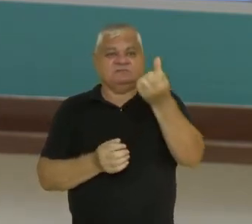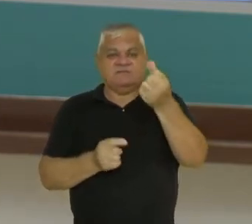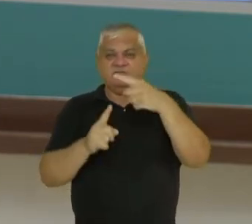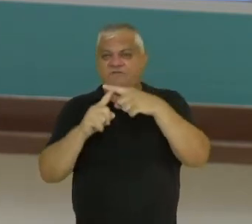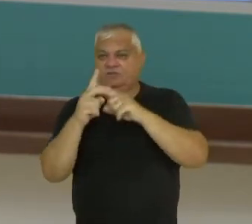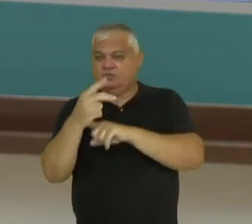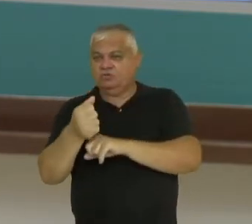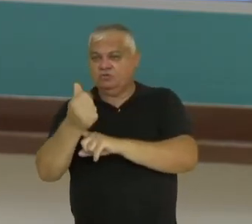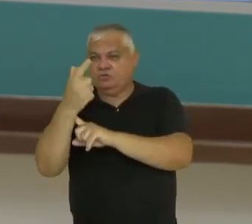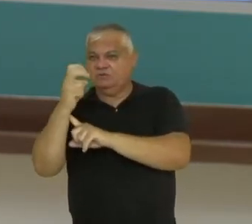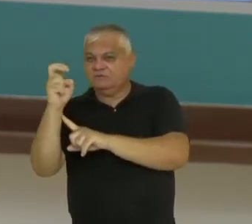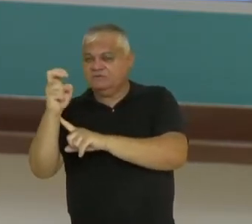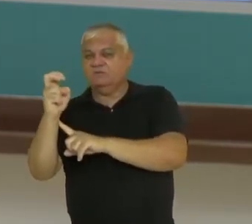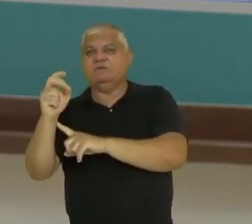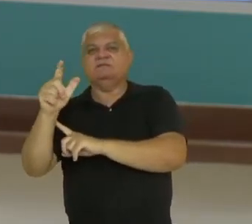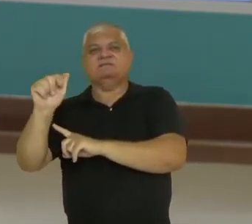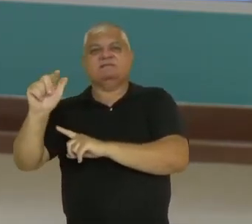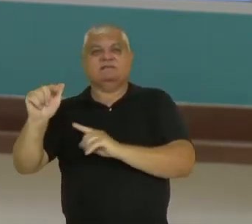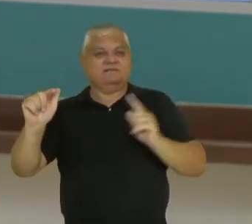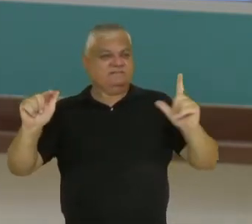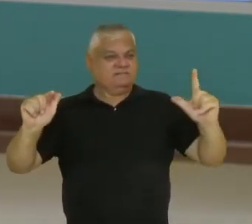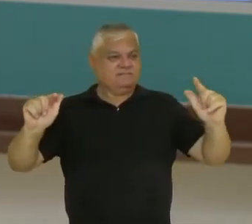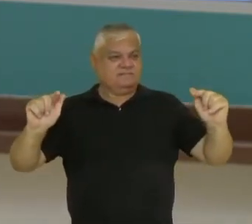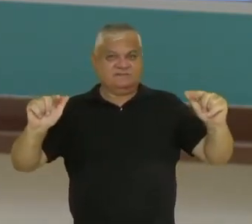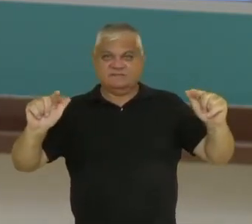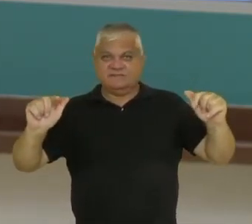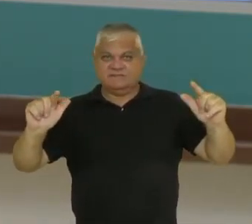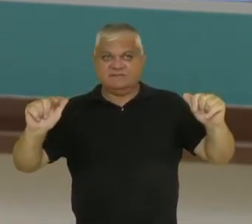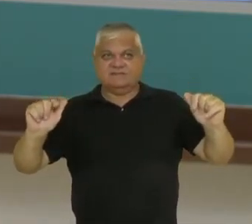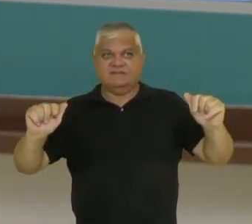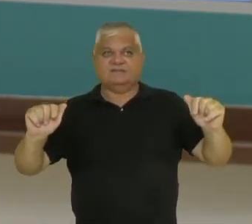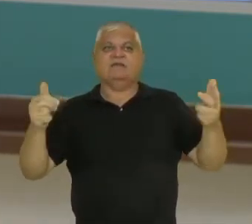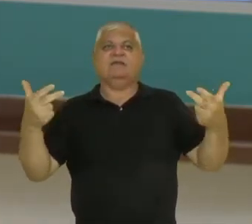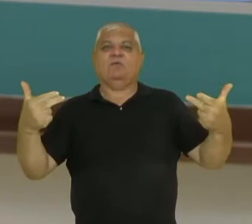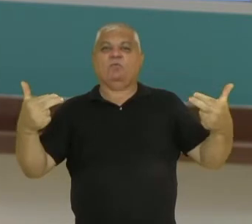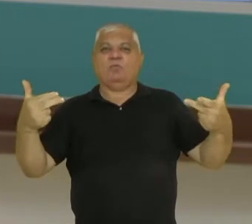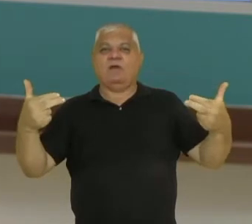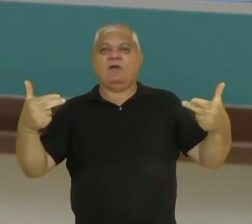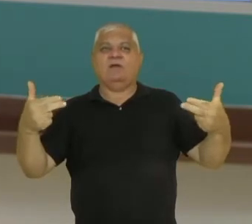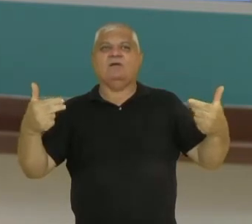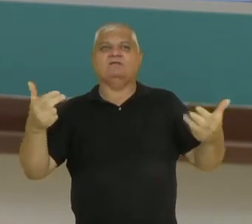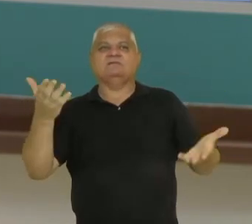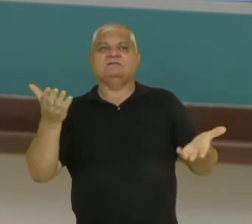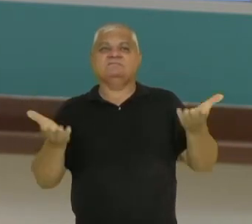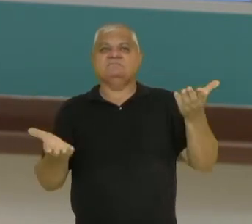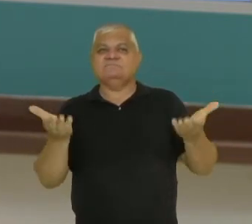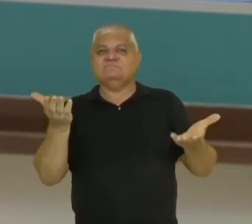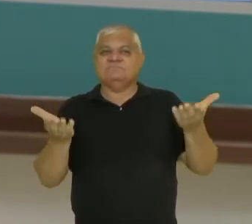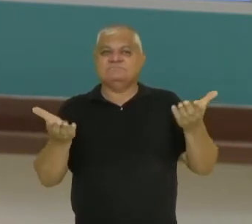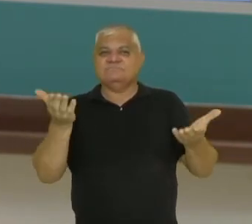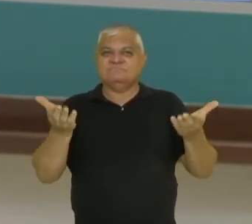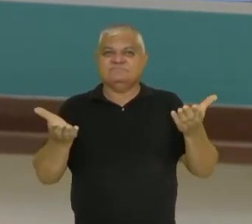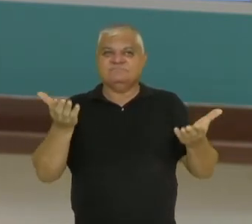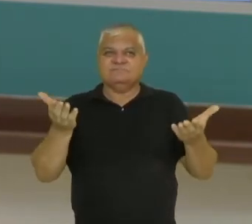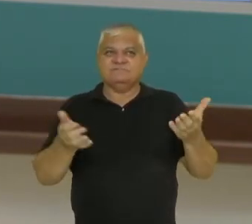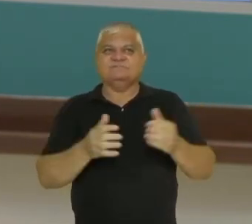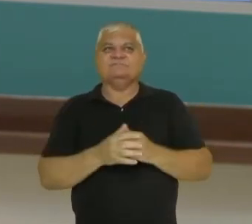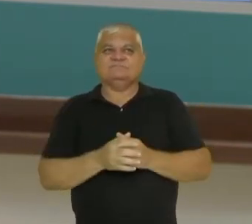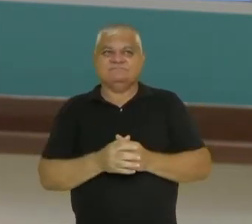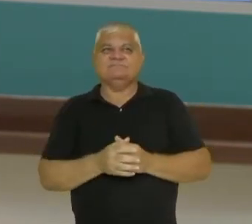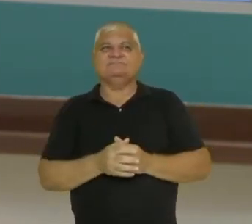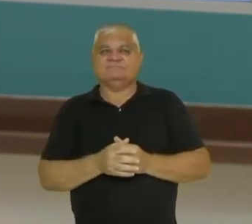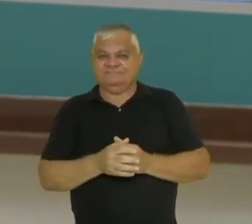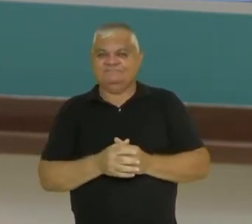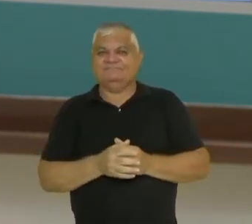aqui 17. Né? Para que eu possa ter 17 do outro lado também, vou utilizar esse 6 aqui, né? 6 vezes 2, 12, com